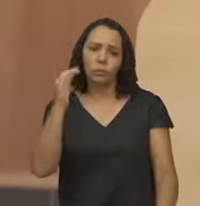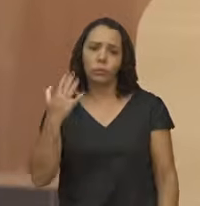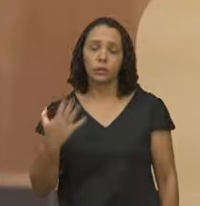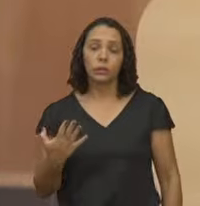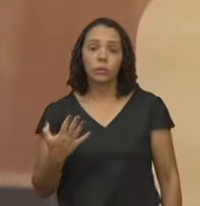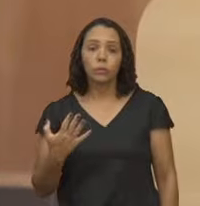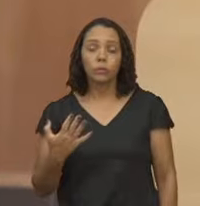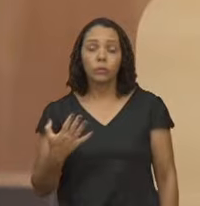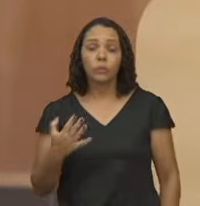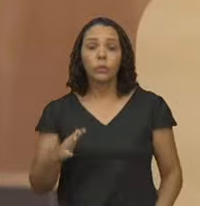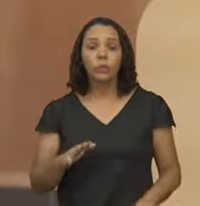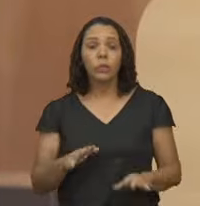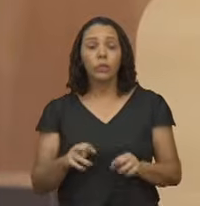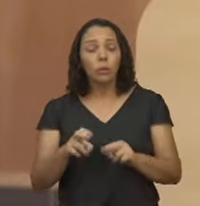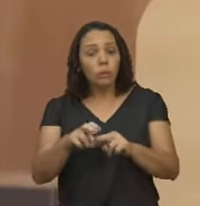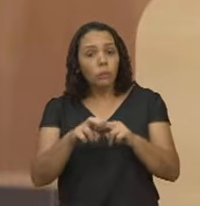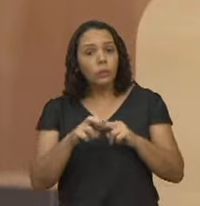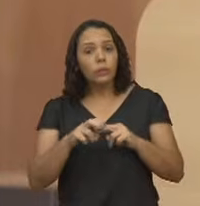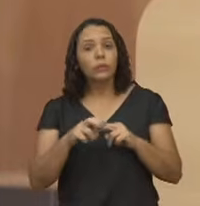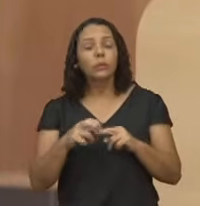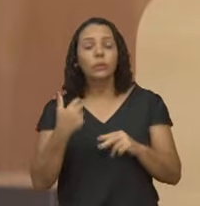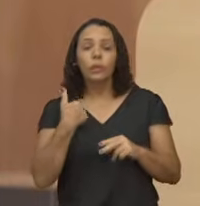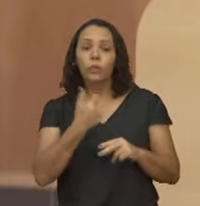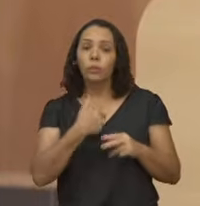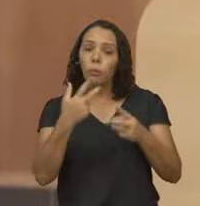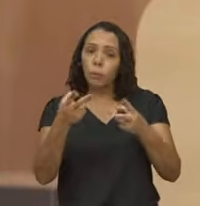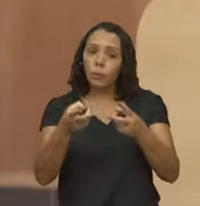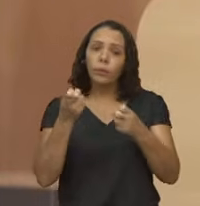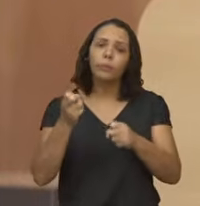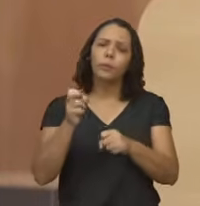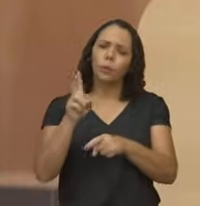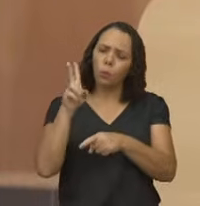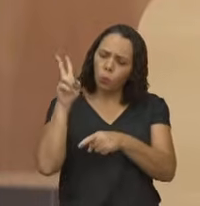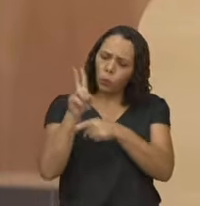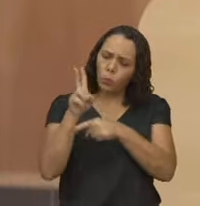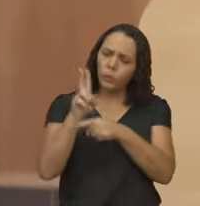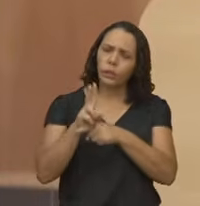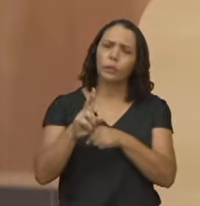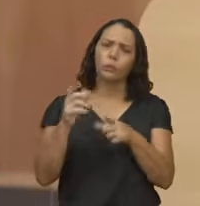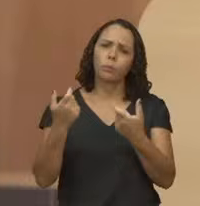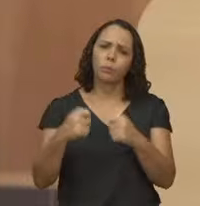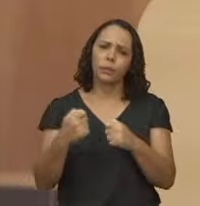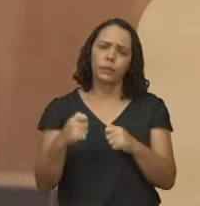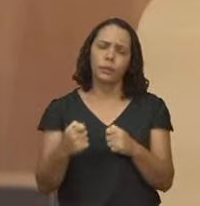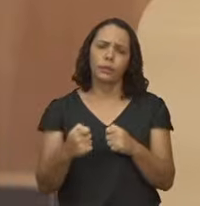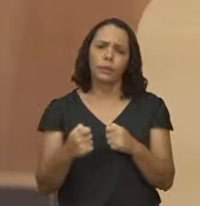reconhecendo que isso é algo que precisa de cuidados, de uma atenção, assim como todas as